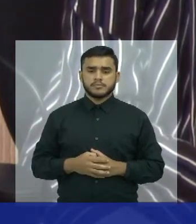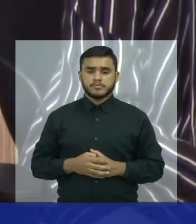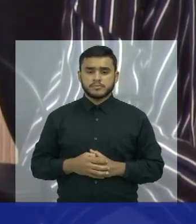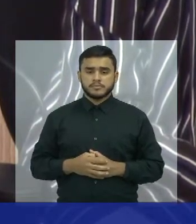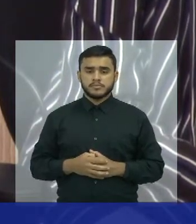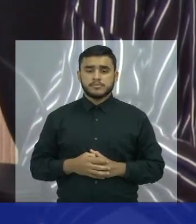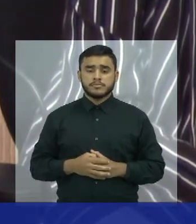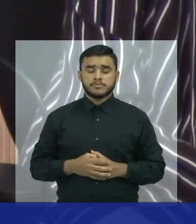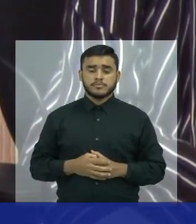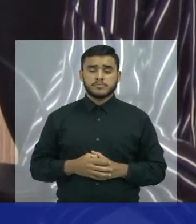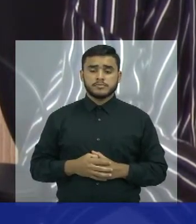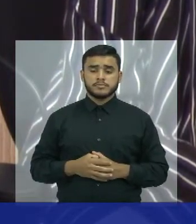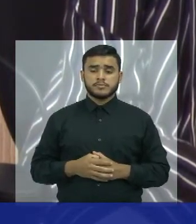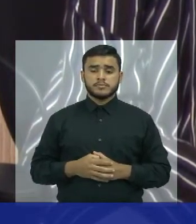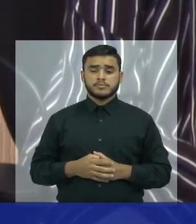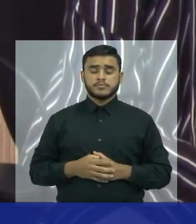importante.